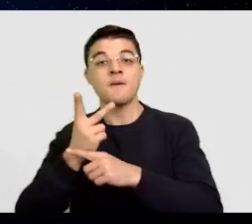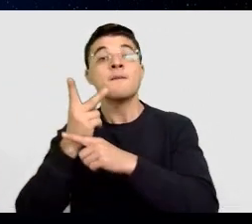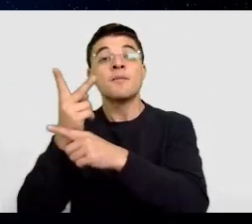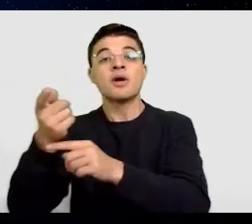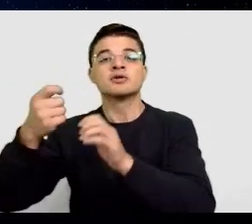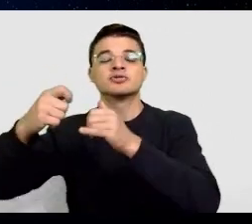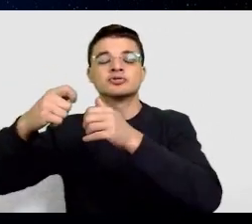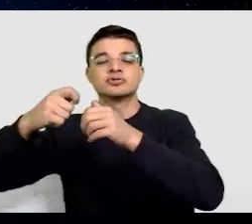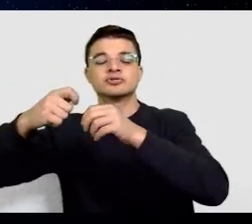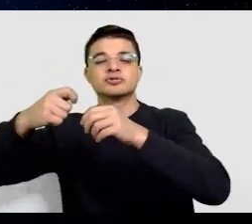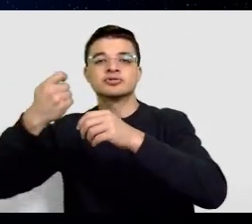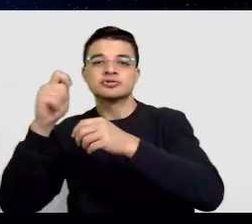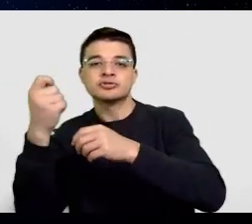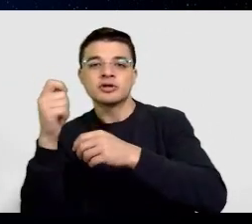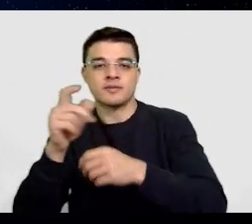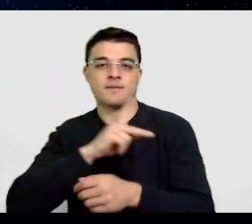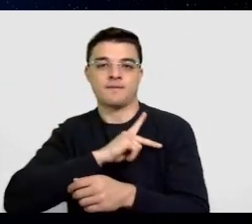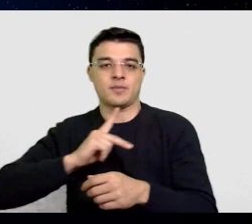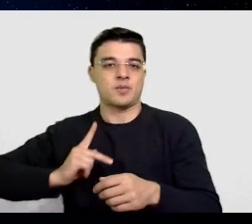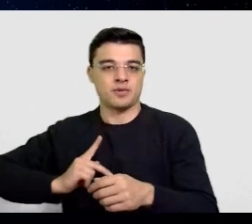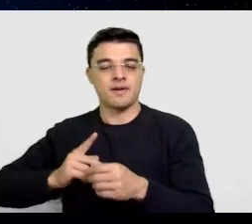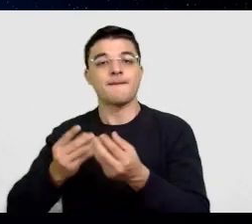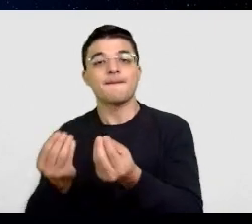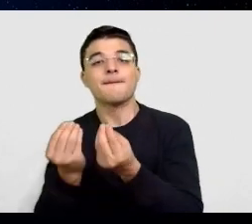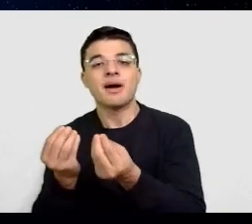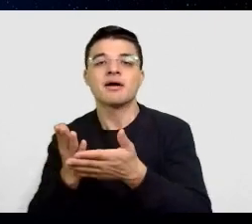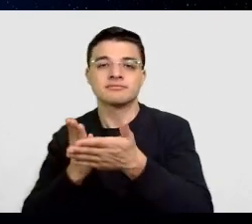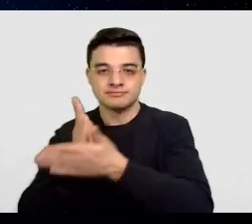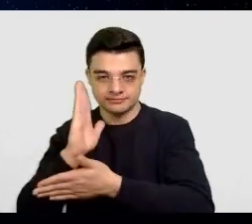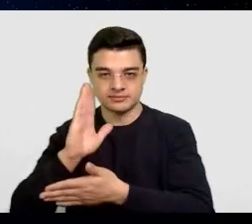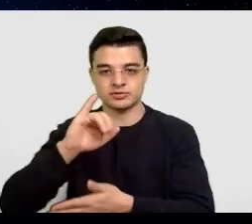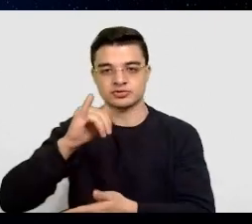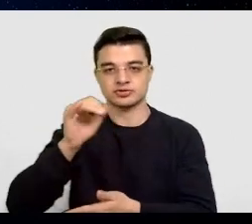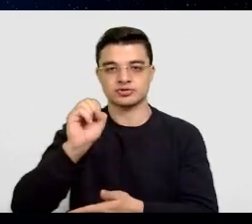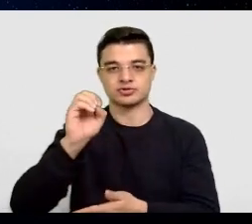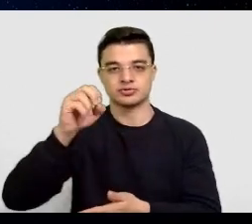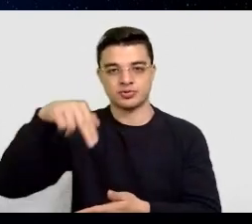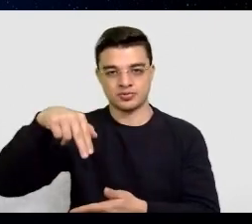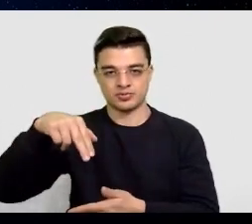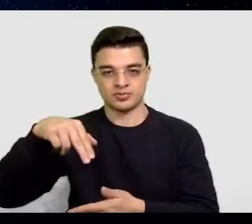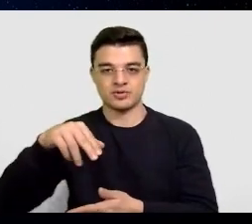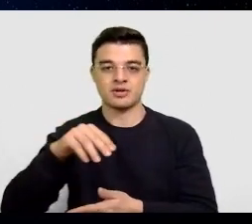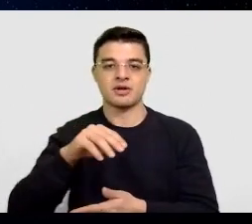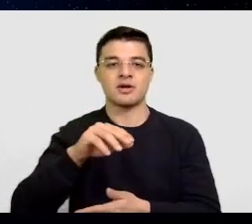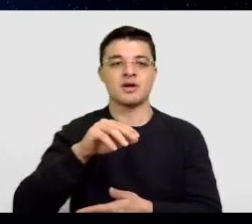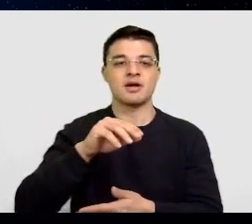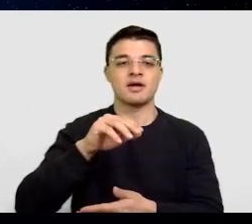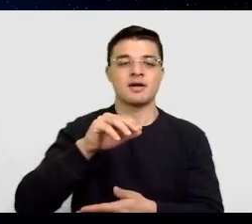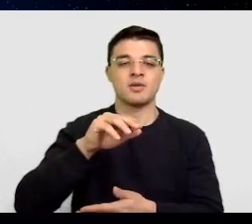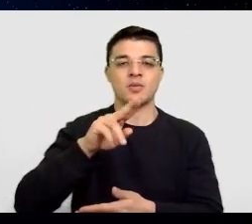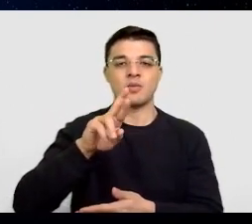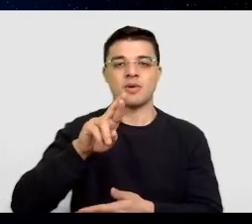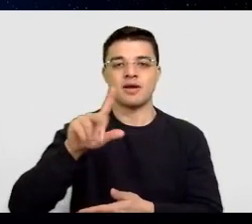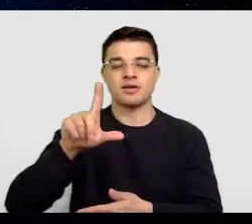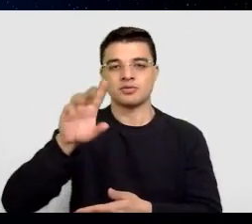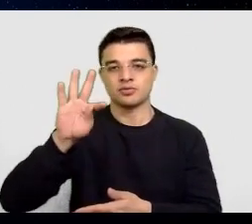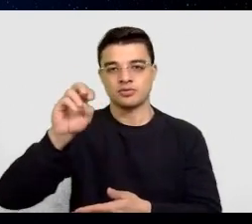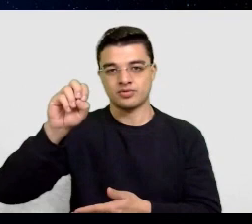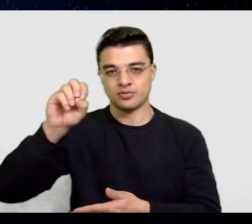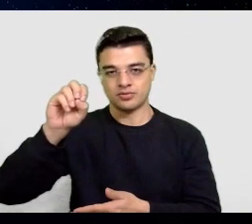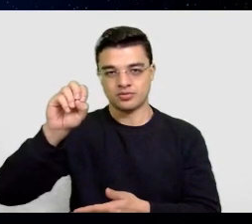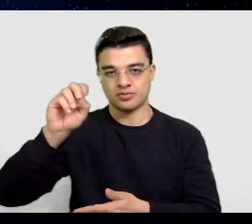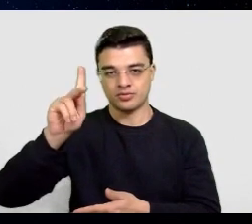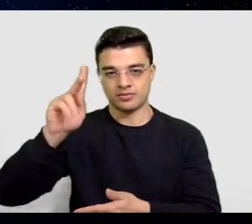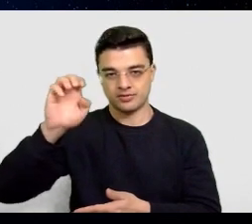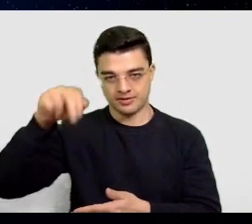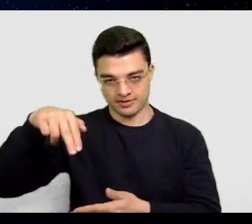validar a assinatura desse JSON Web Token. E no payload dele, a gente tem exemplos aí de dados de uma transação PIX, né, que